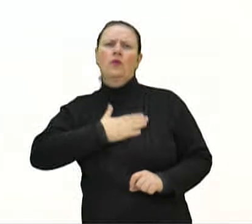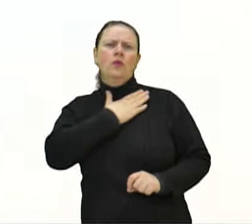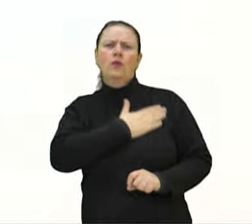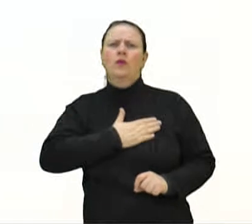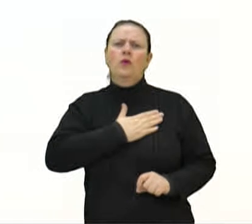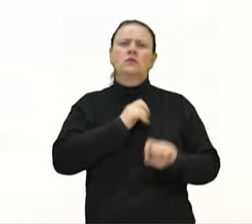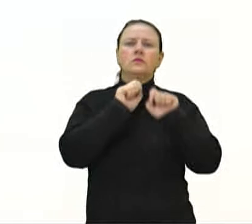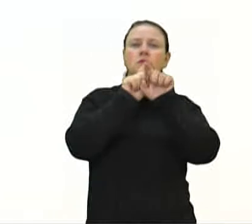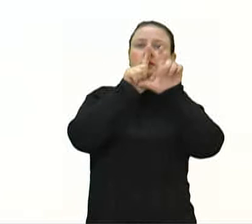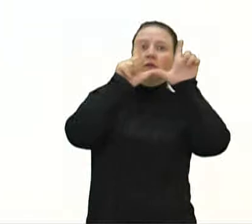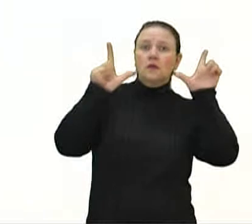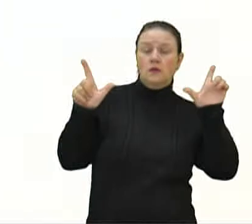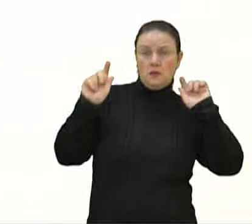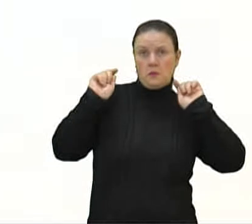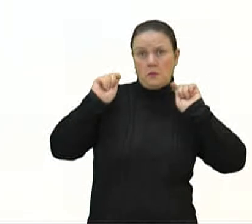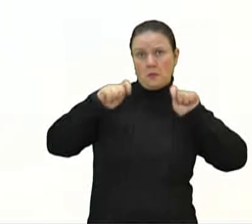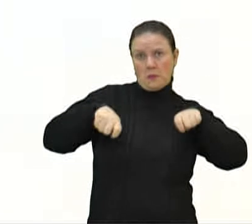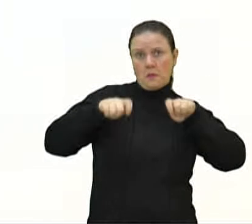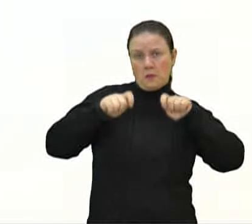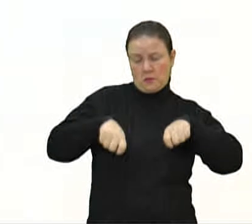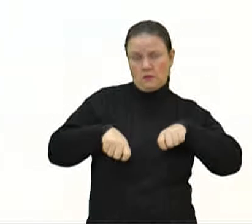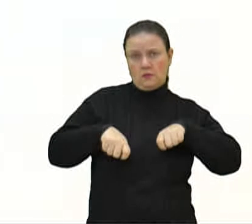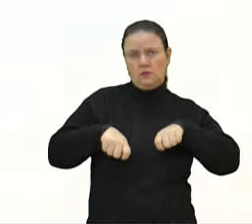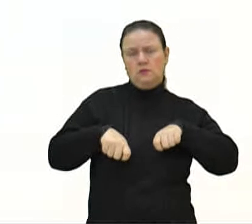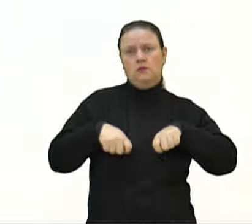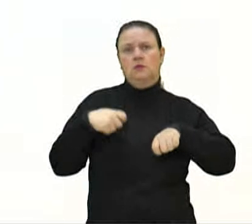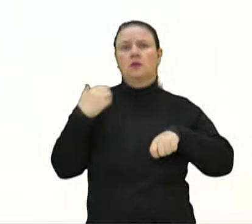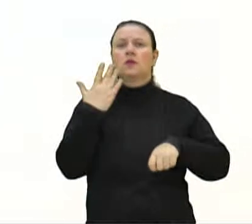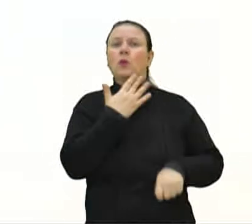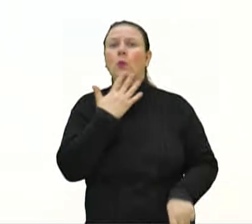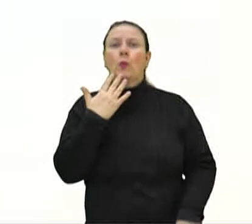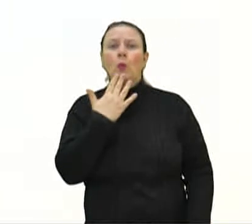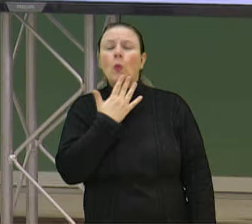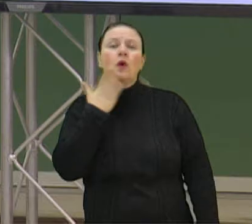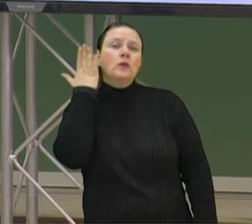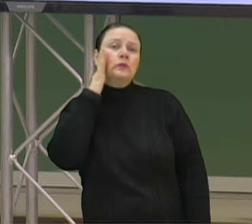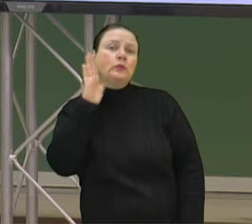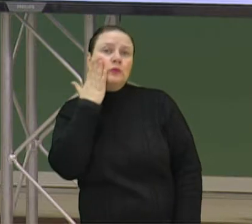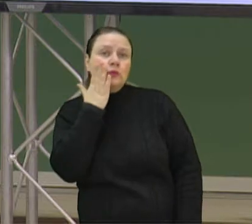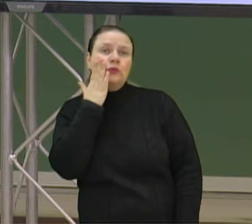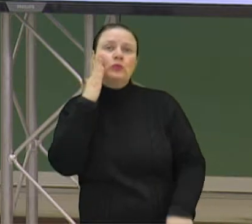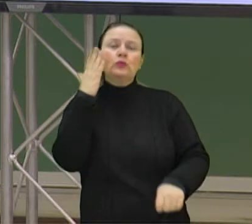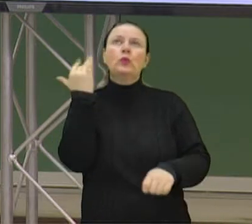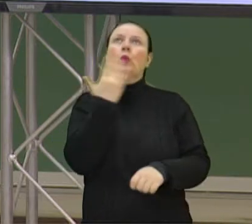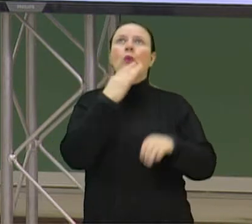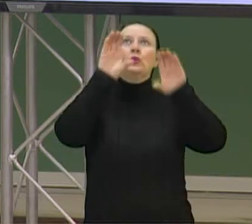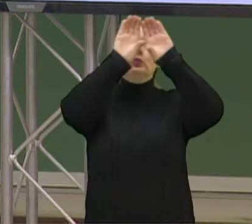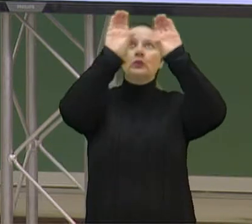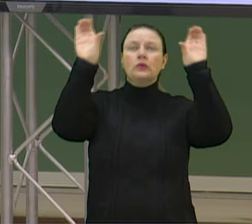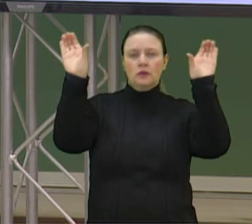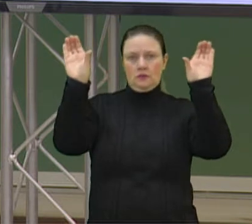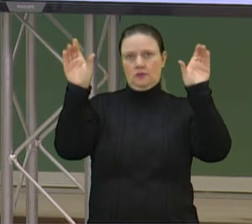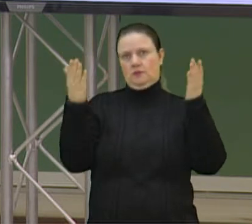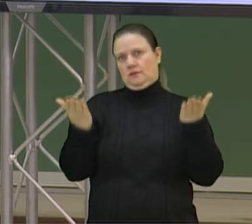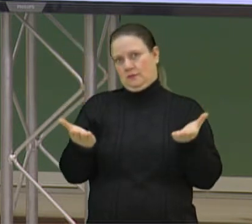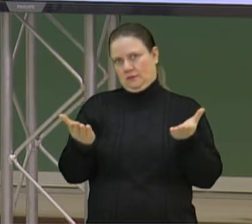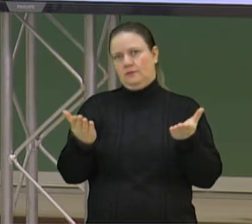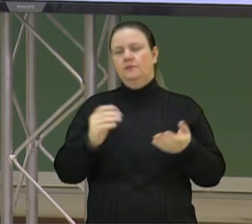pastéis. Pode ser celeste. Então, tons pastéis, né? O azul celeste, azul cor do céu. Os